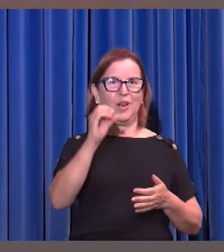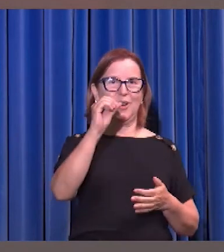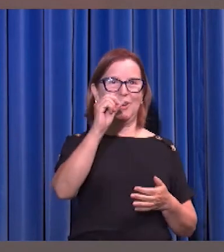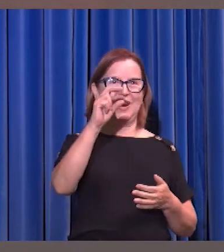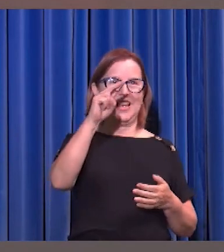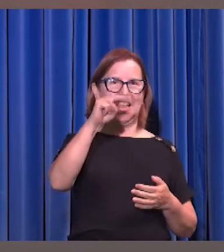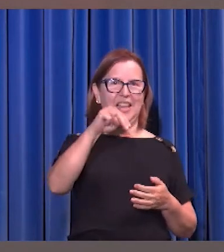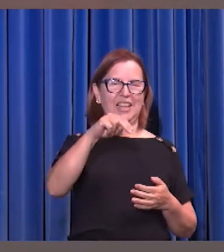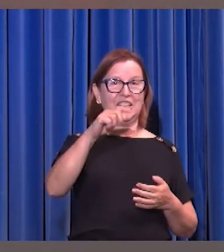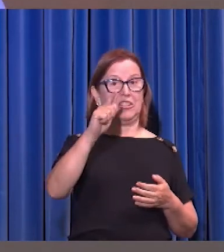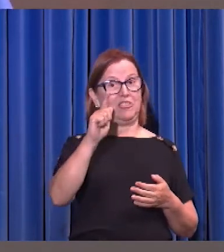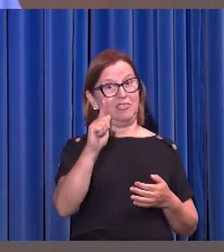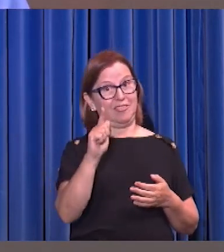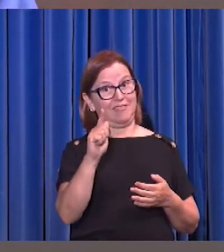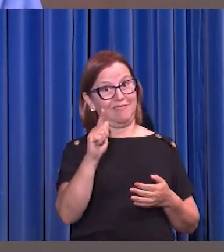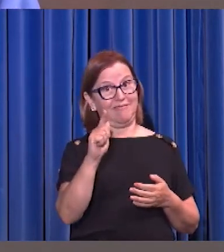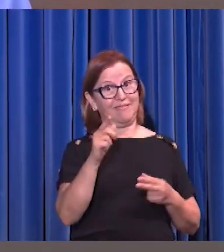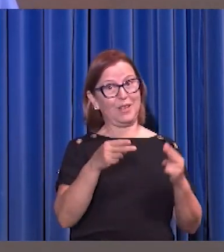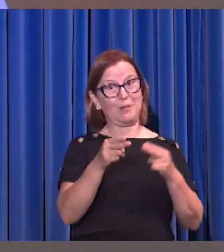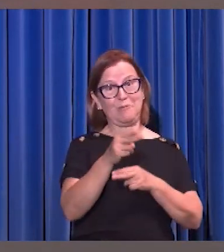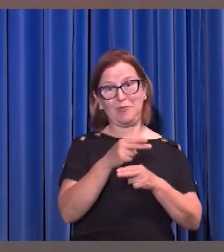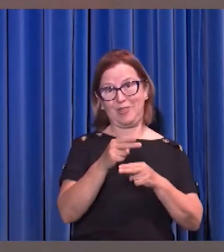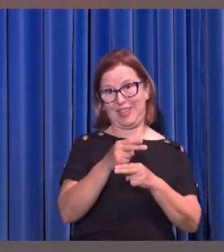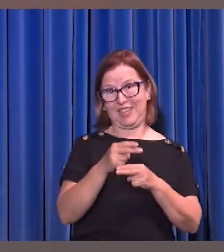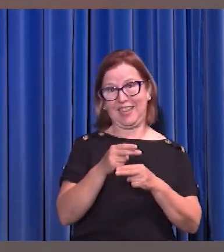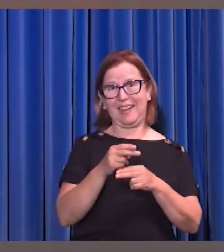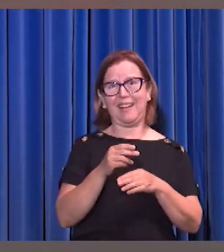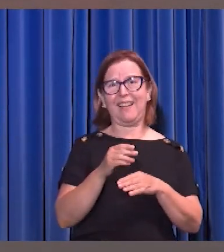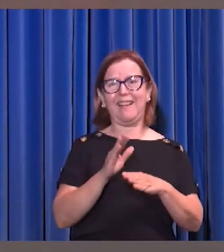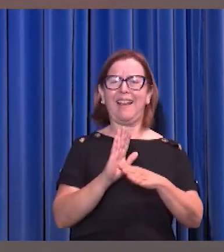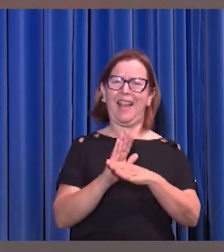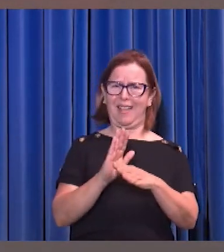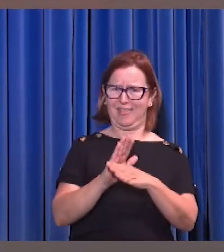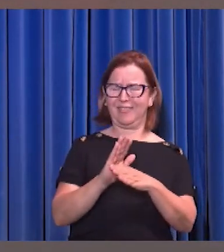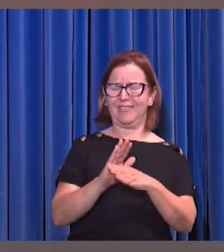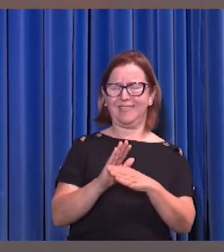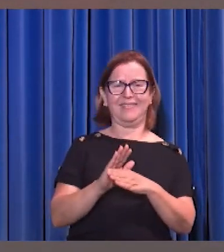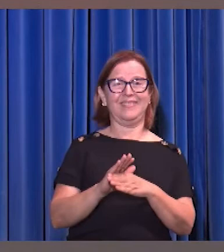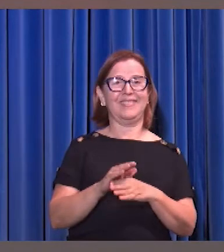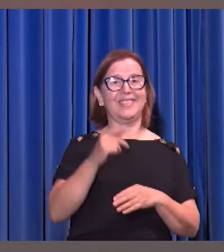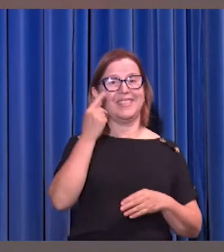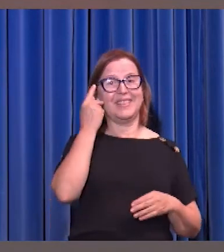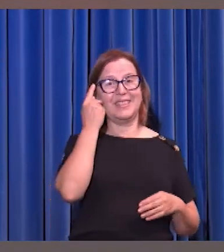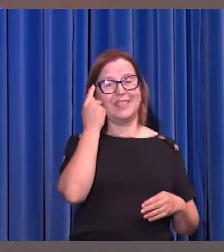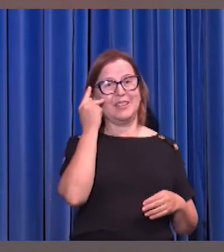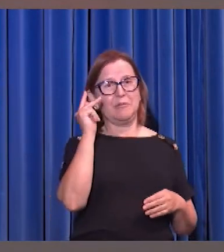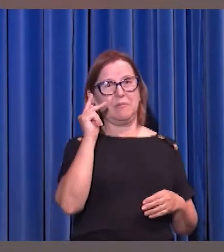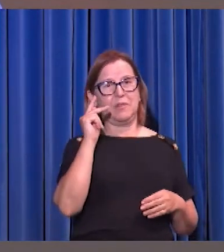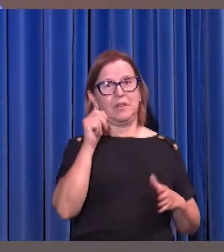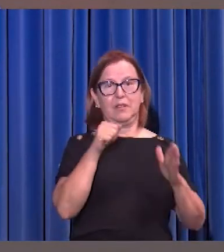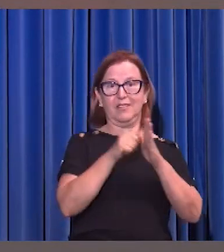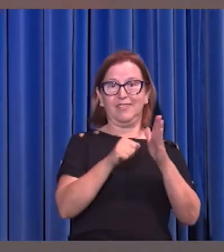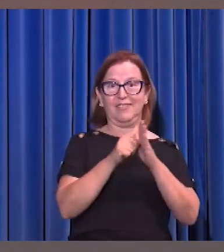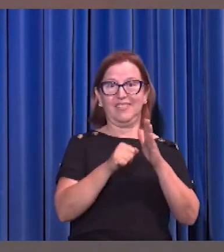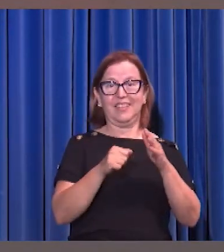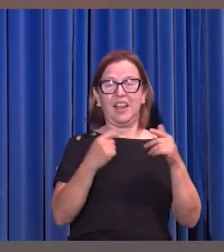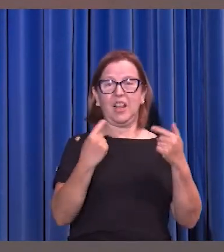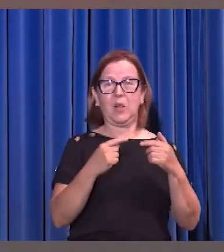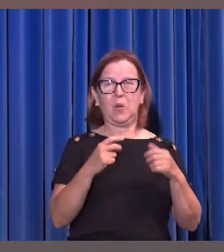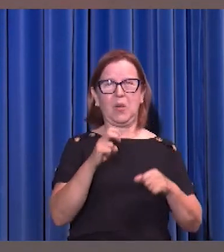Poderiam buscar ajuda numa agência humanitária para se unir e lutar contra as